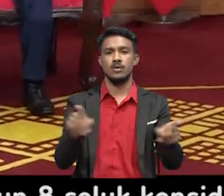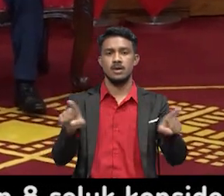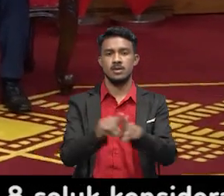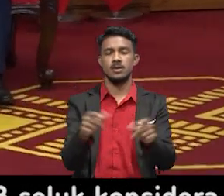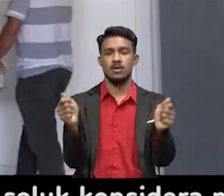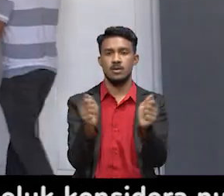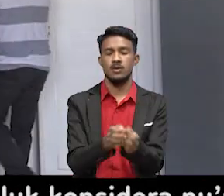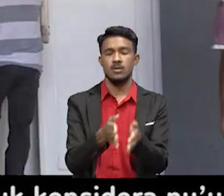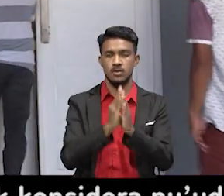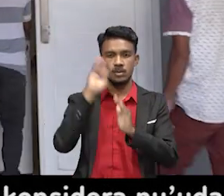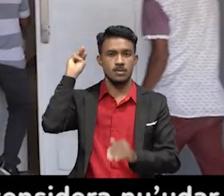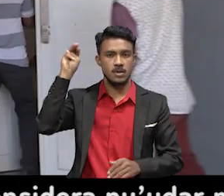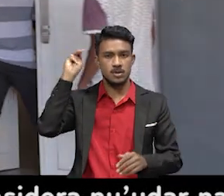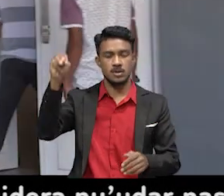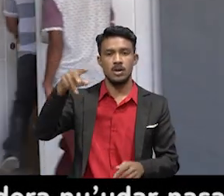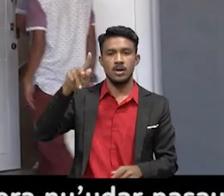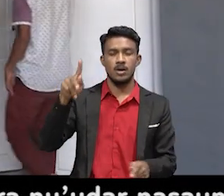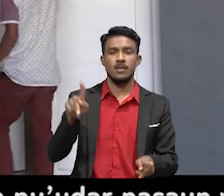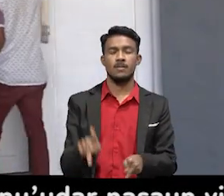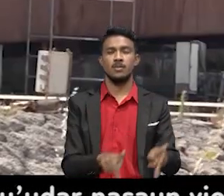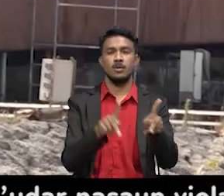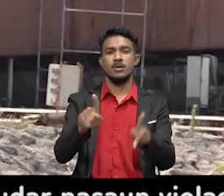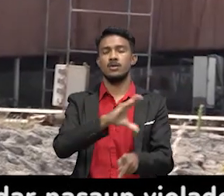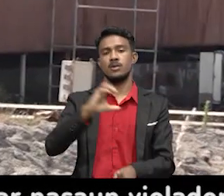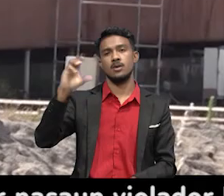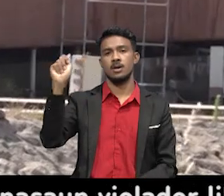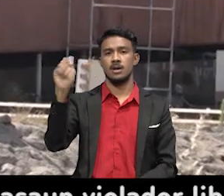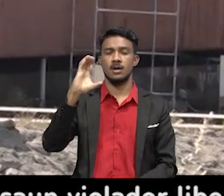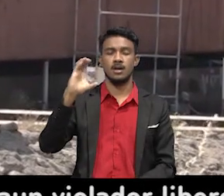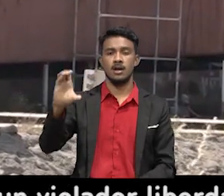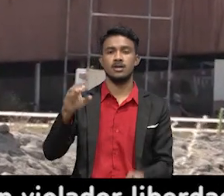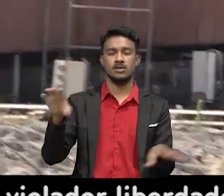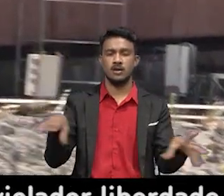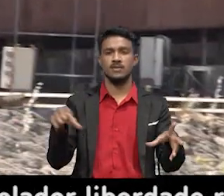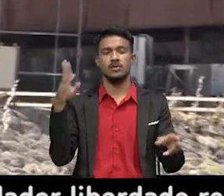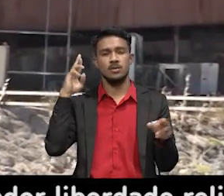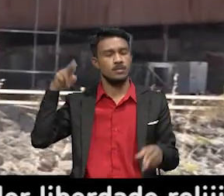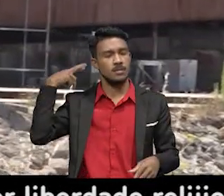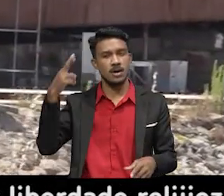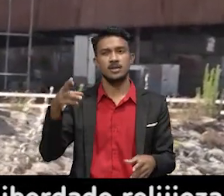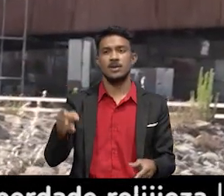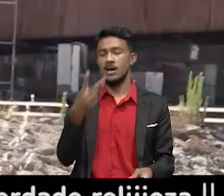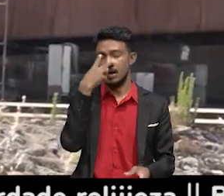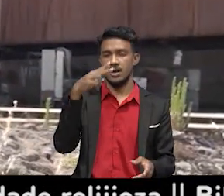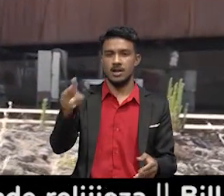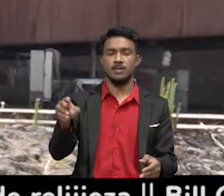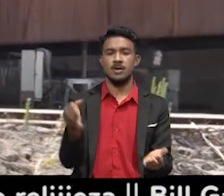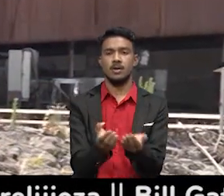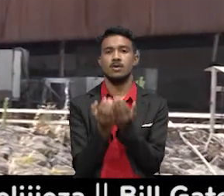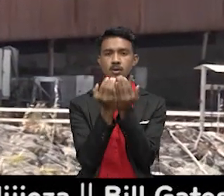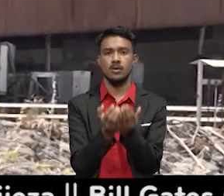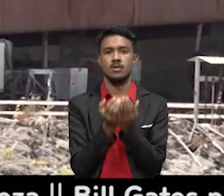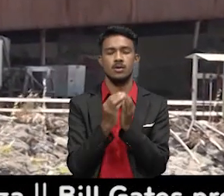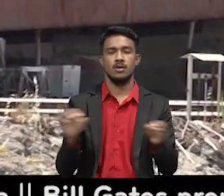ba ministério público ho kak a tu serviço makas acelera investigação ba caso ro Haksolok tamba la iha certeza mas